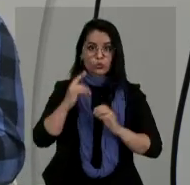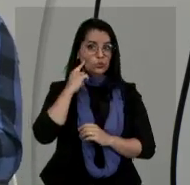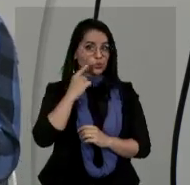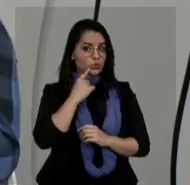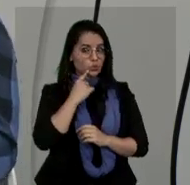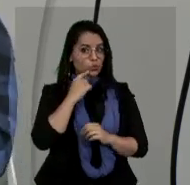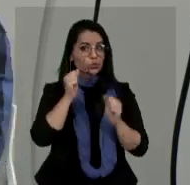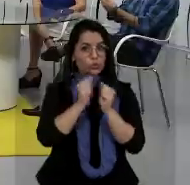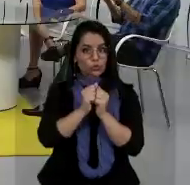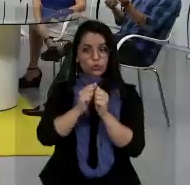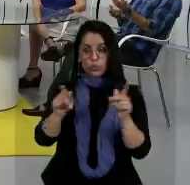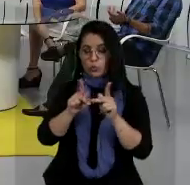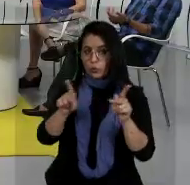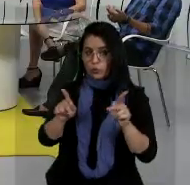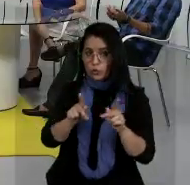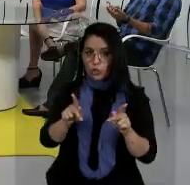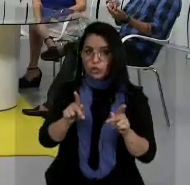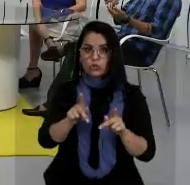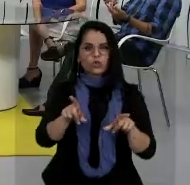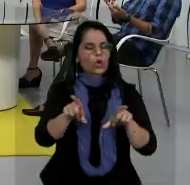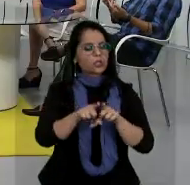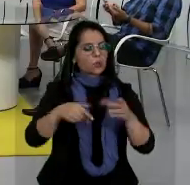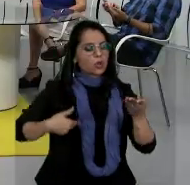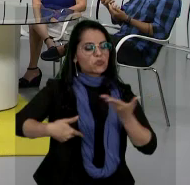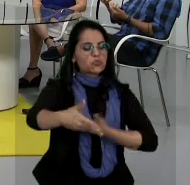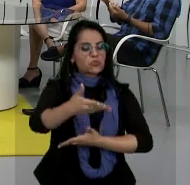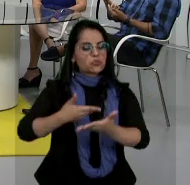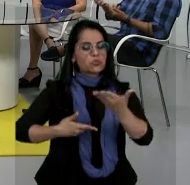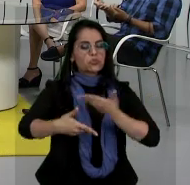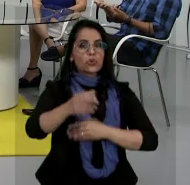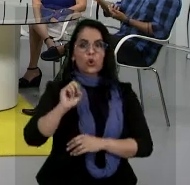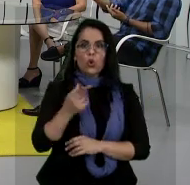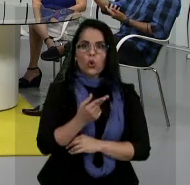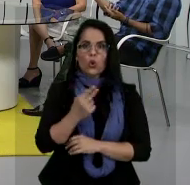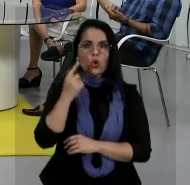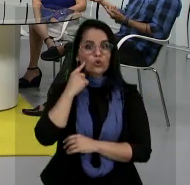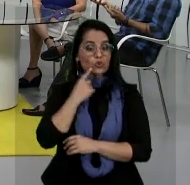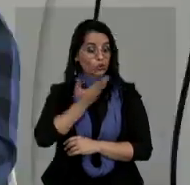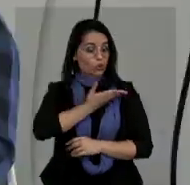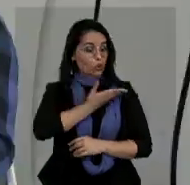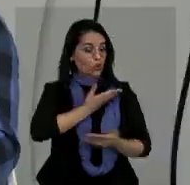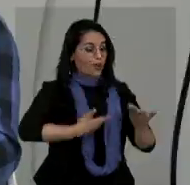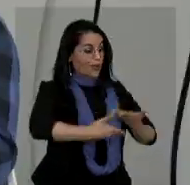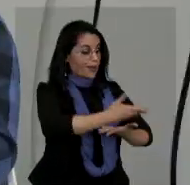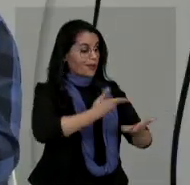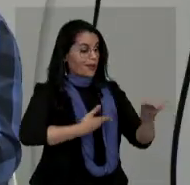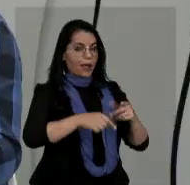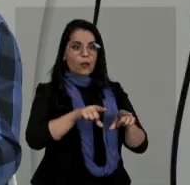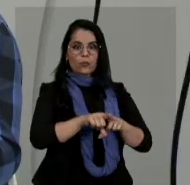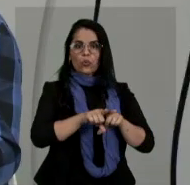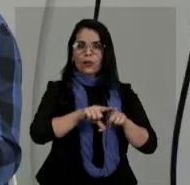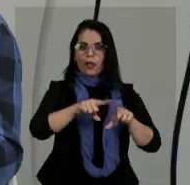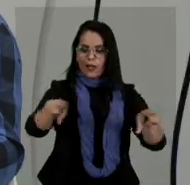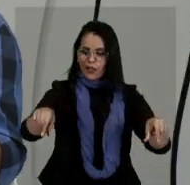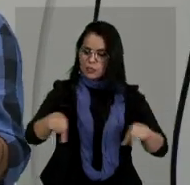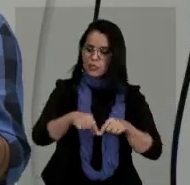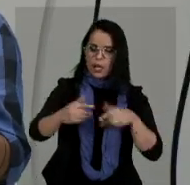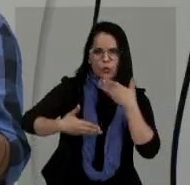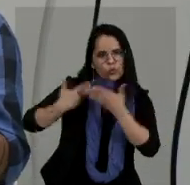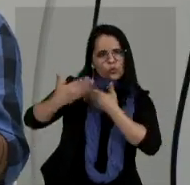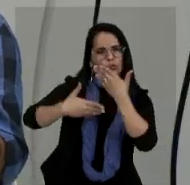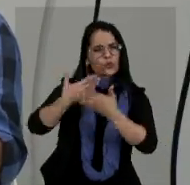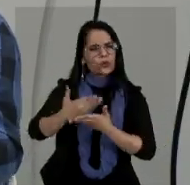o professor, do professor com o surdo, ou do surdo com os colegas de sala, porque sala de aula, o processo